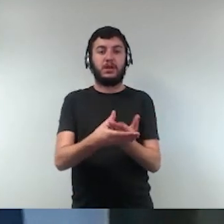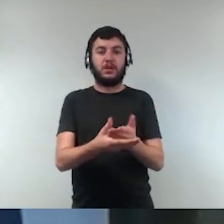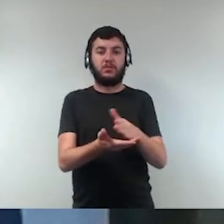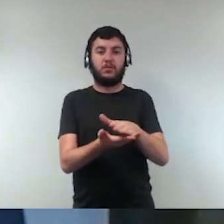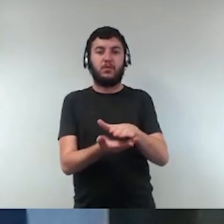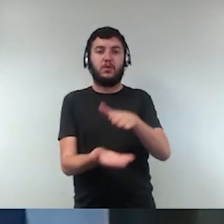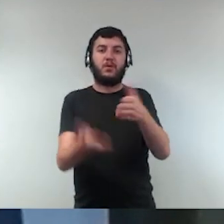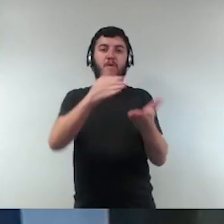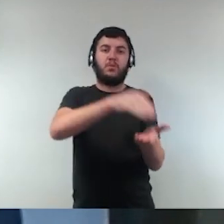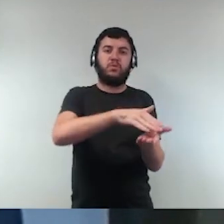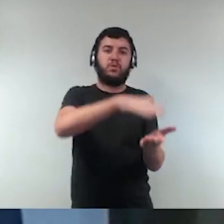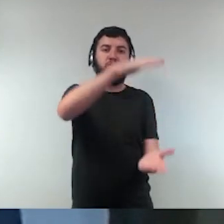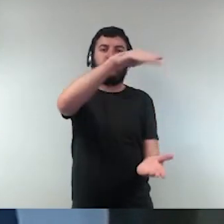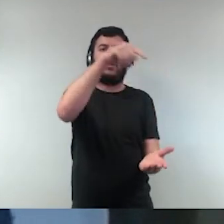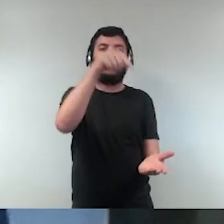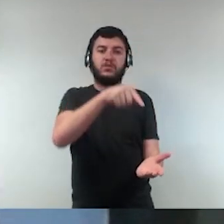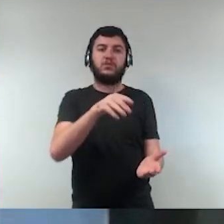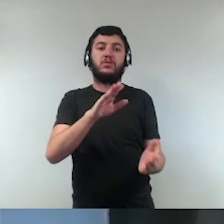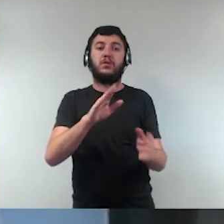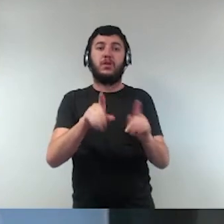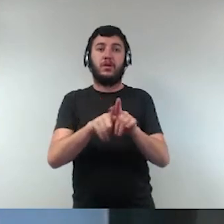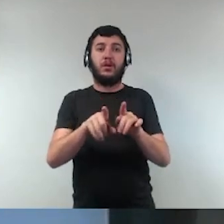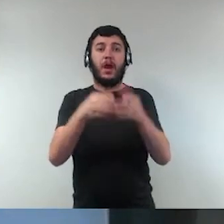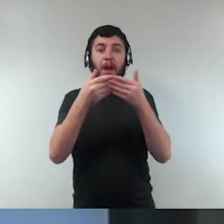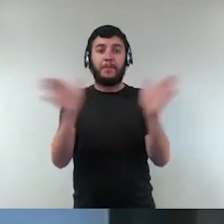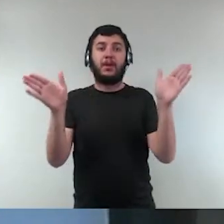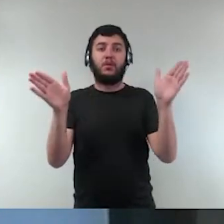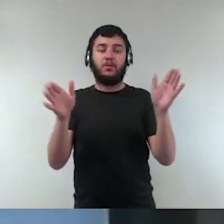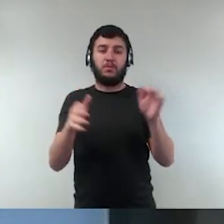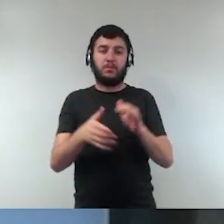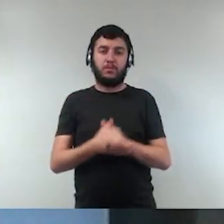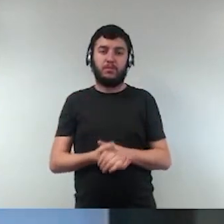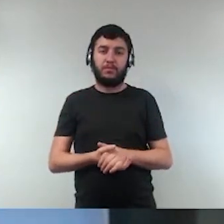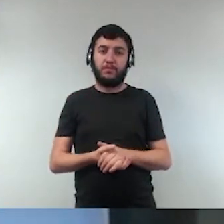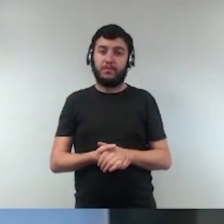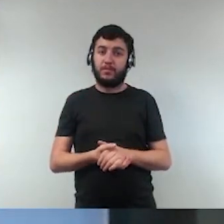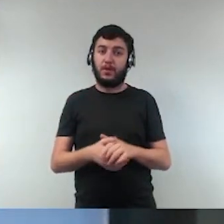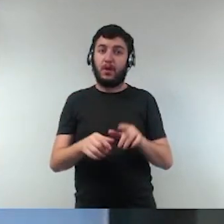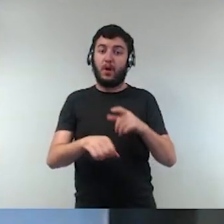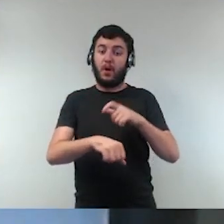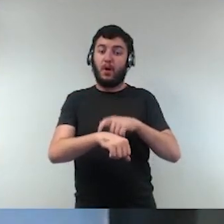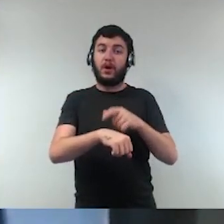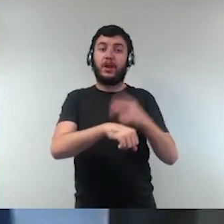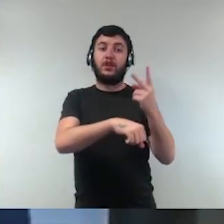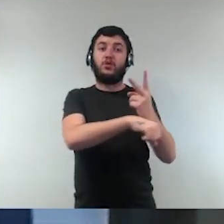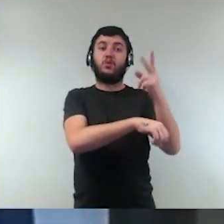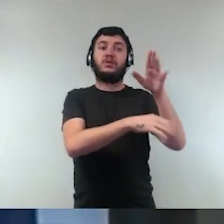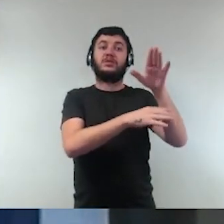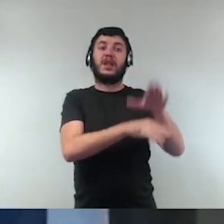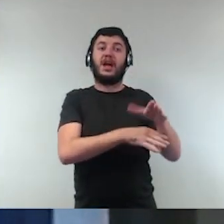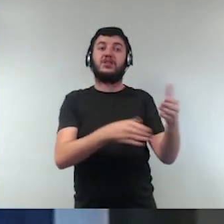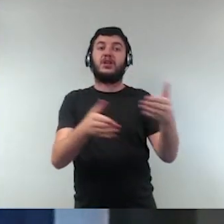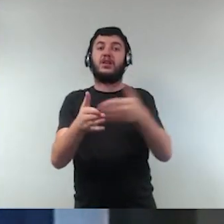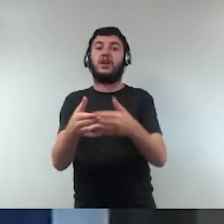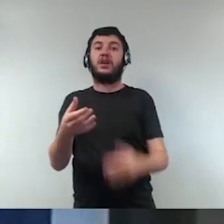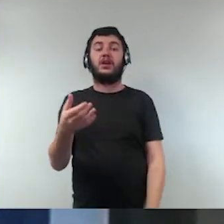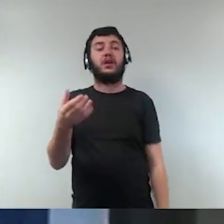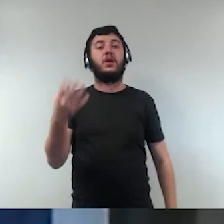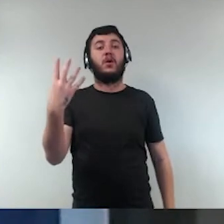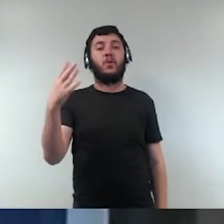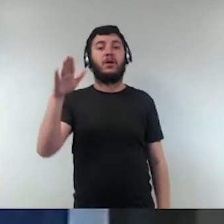que o fórum está abrindo, se eu não me engano, das 14 às 16 horas. Então, o expediente está se